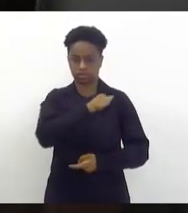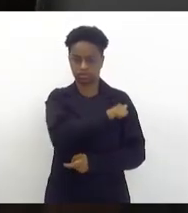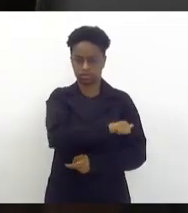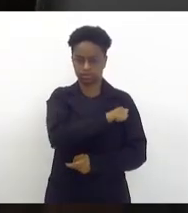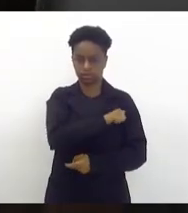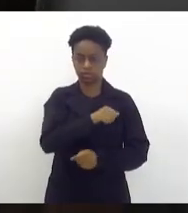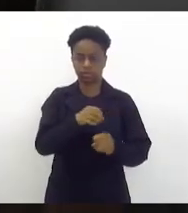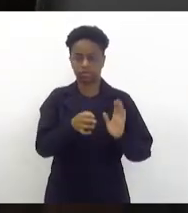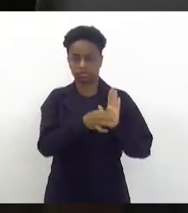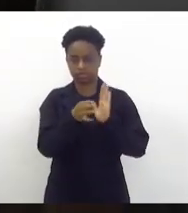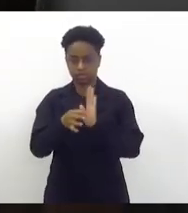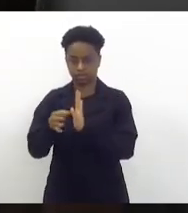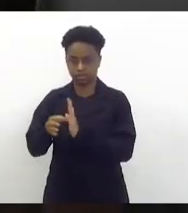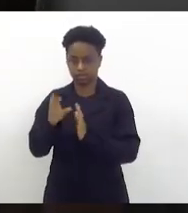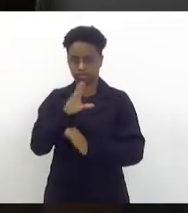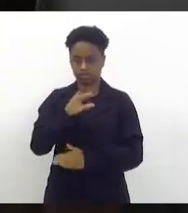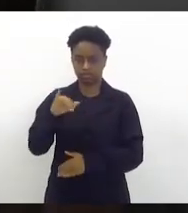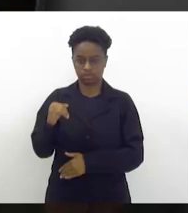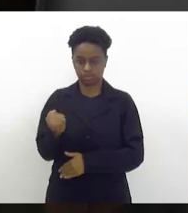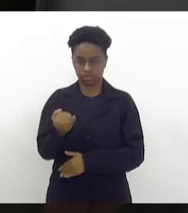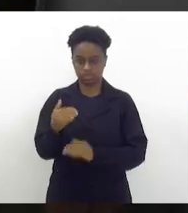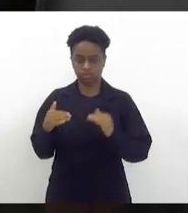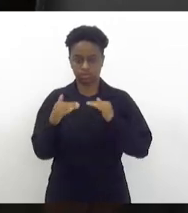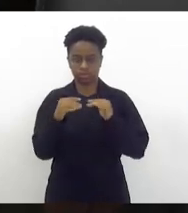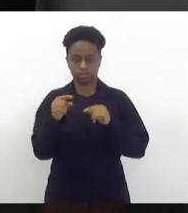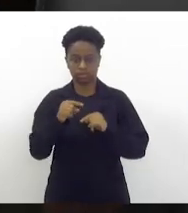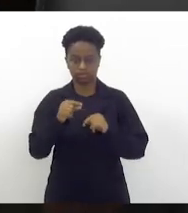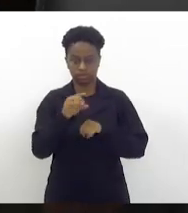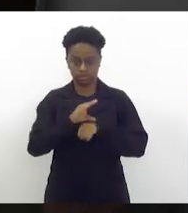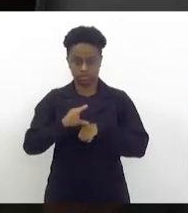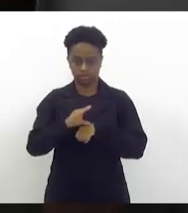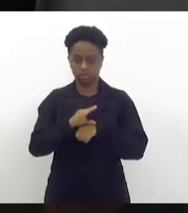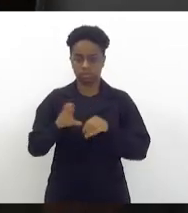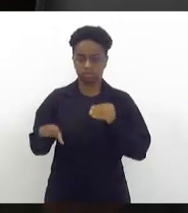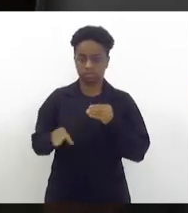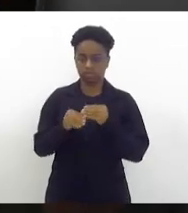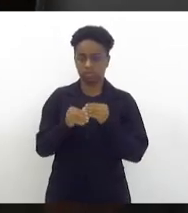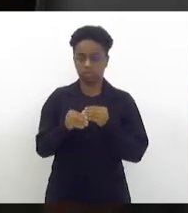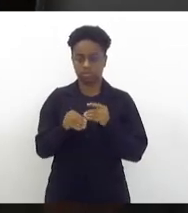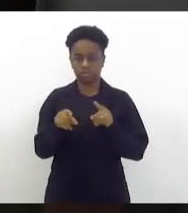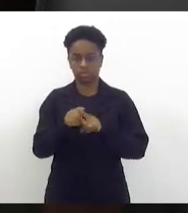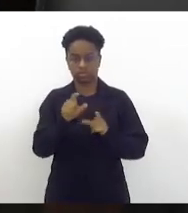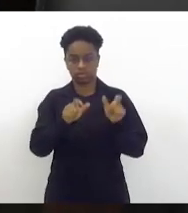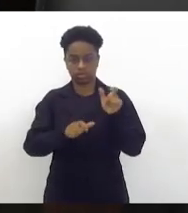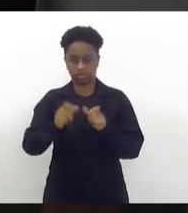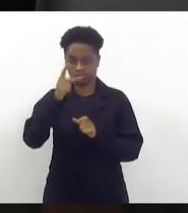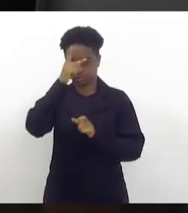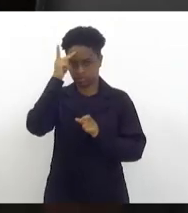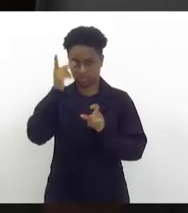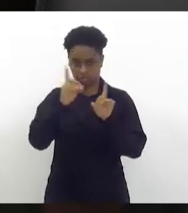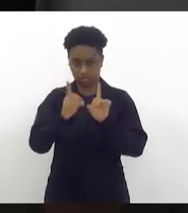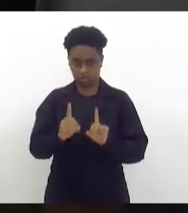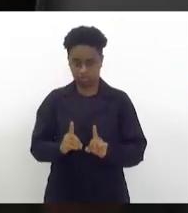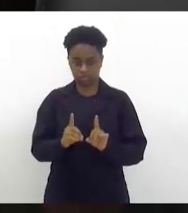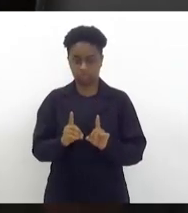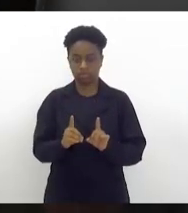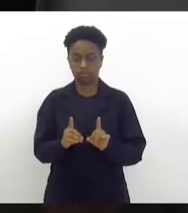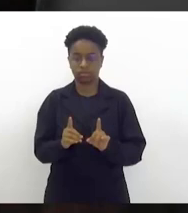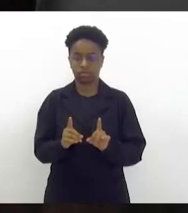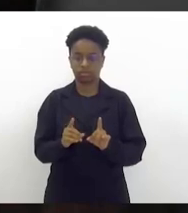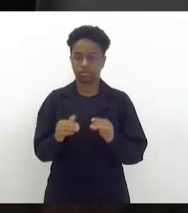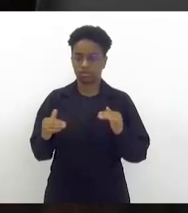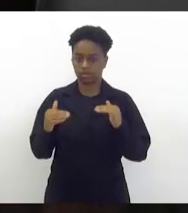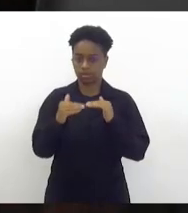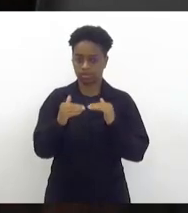das comissões de Constituição e Justiça pela Constitucionalidade com emendas e da pessoa com deficiência favorável com as emendas da Comissão